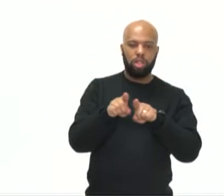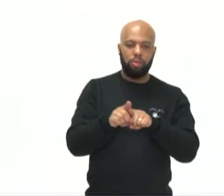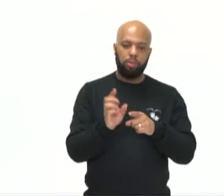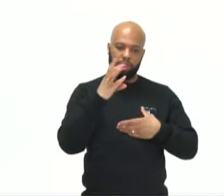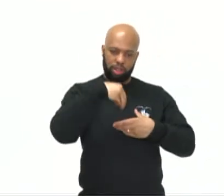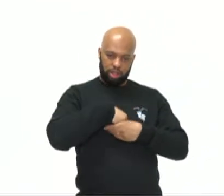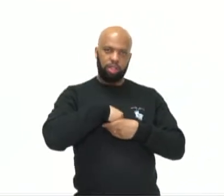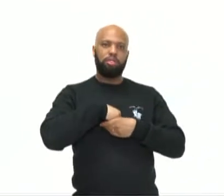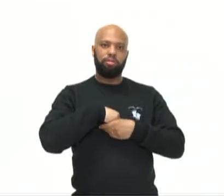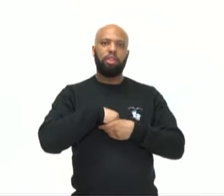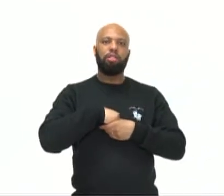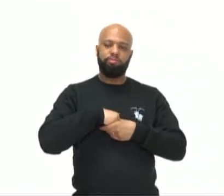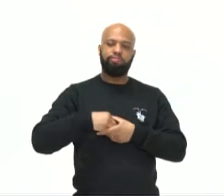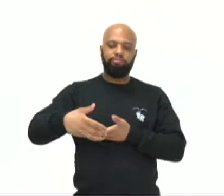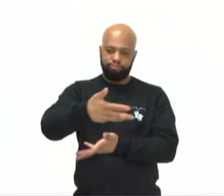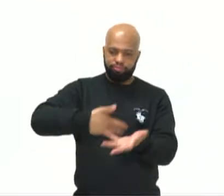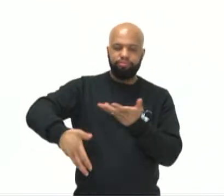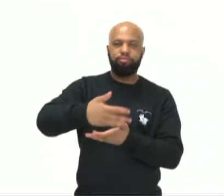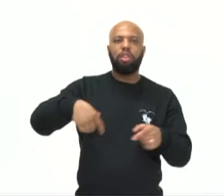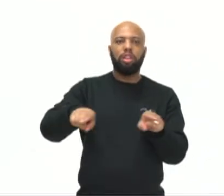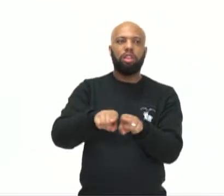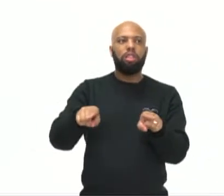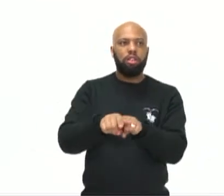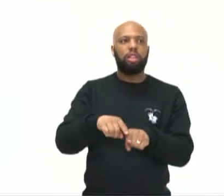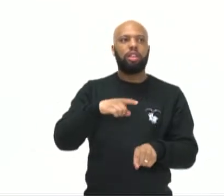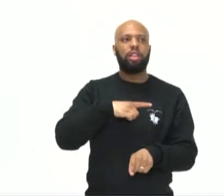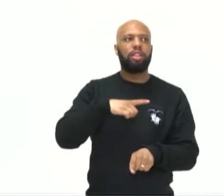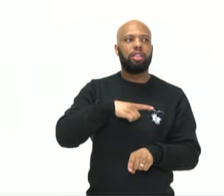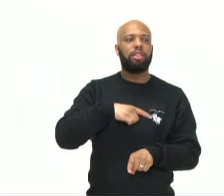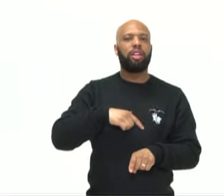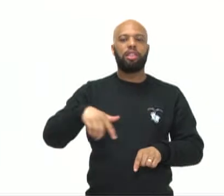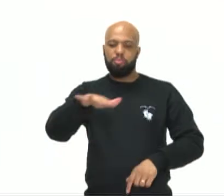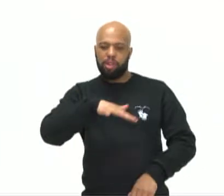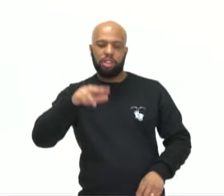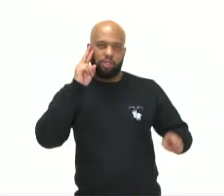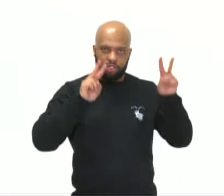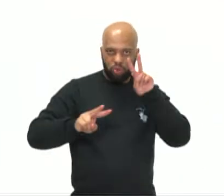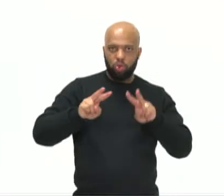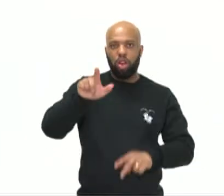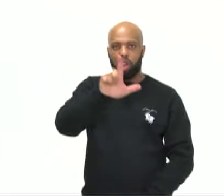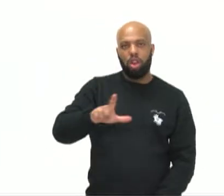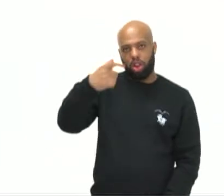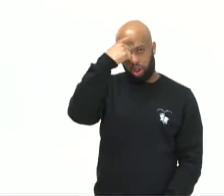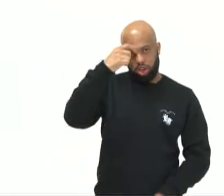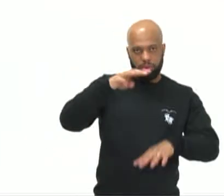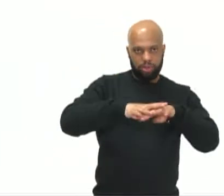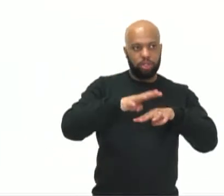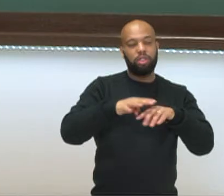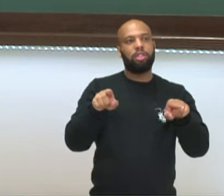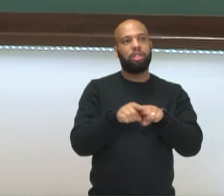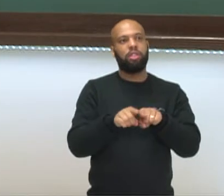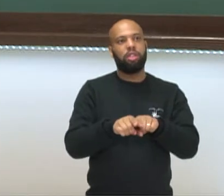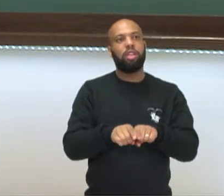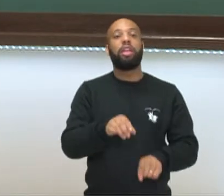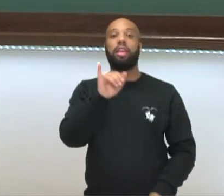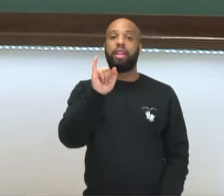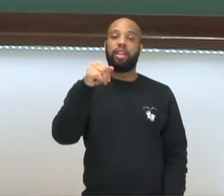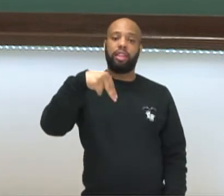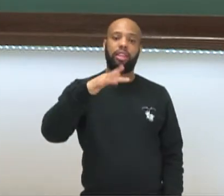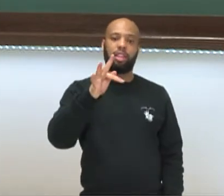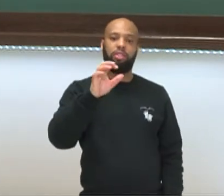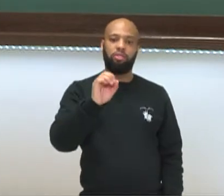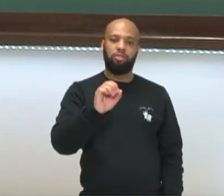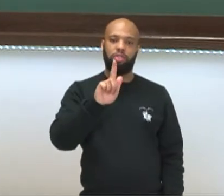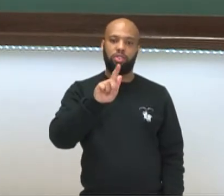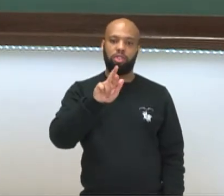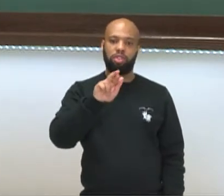intrapessoal, interpessoal, verbo-linguística, espacial e visual, lógico-matemática. O que é o infográfico? É isso aqui